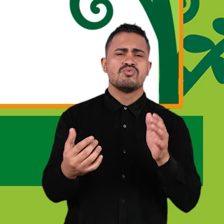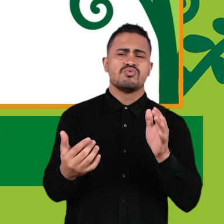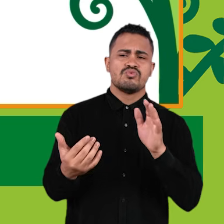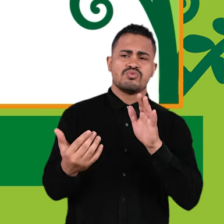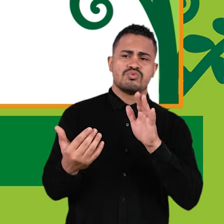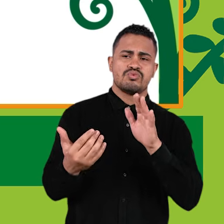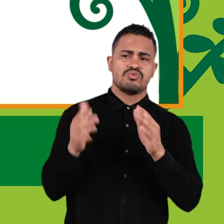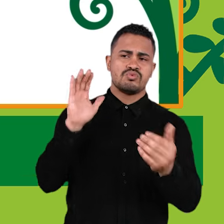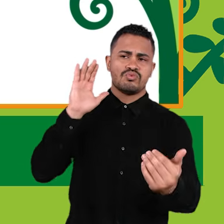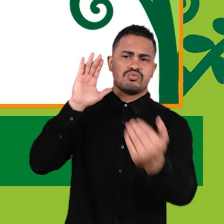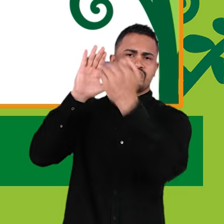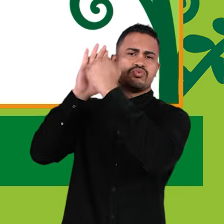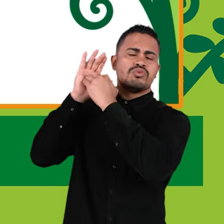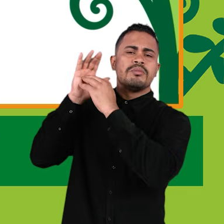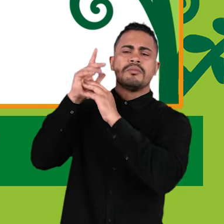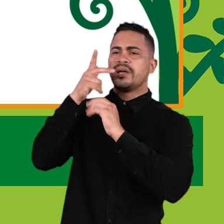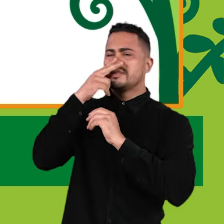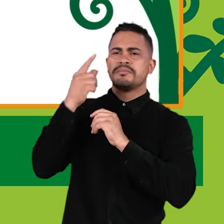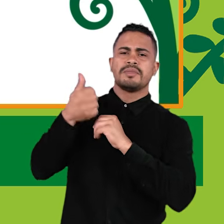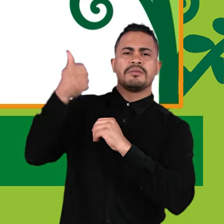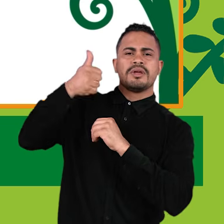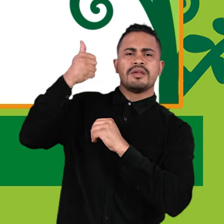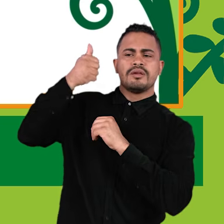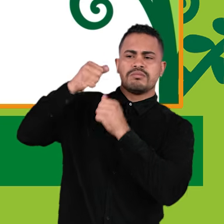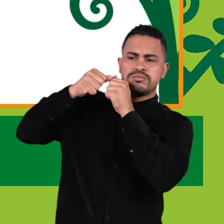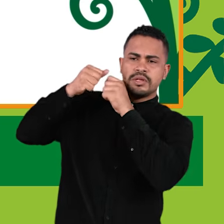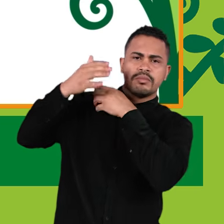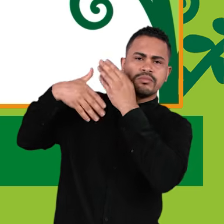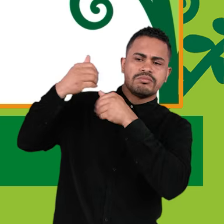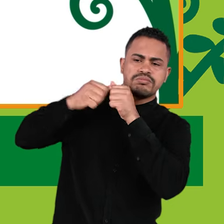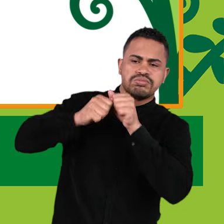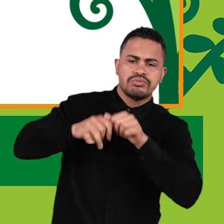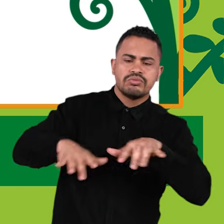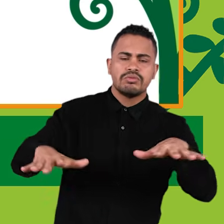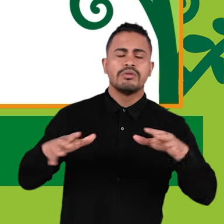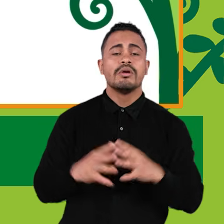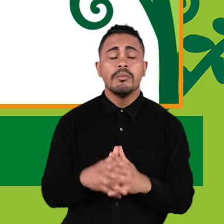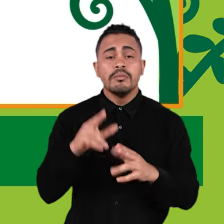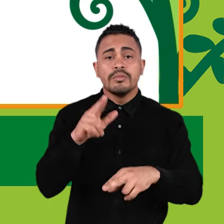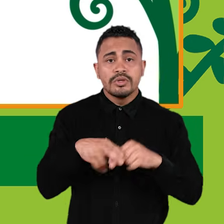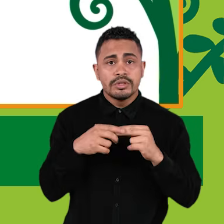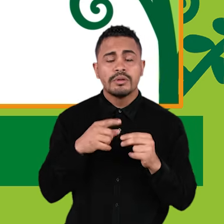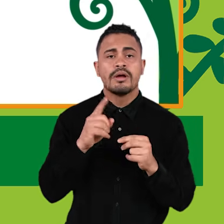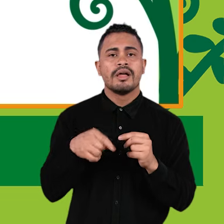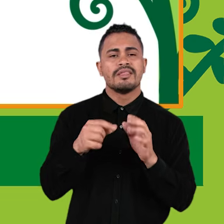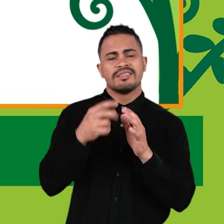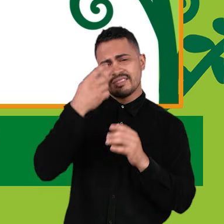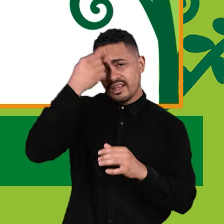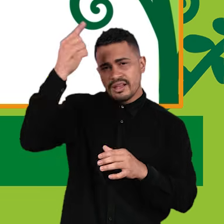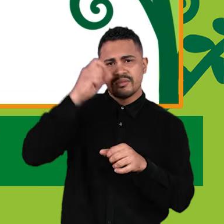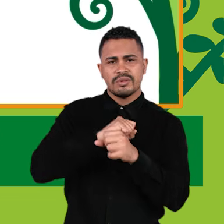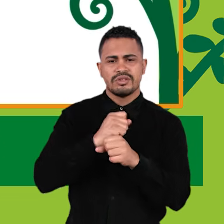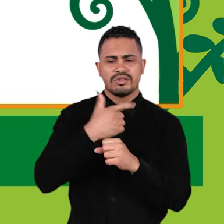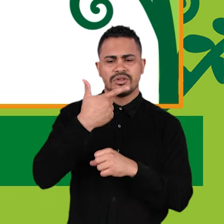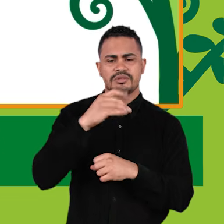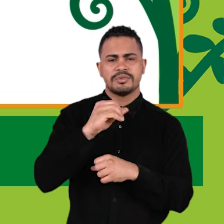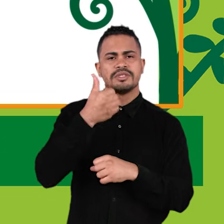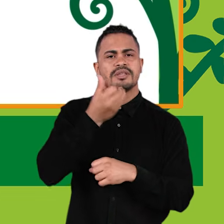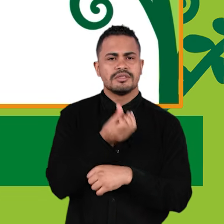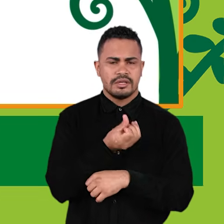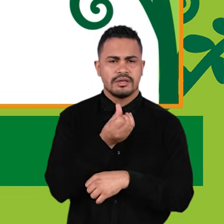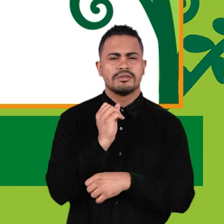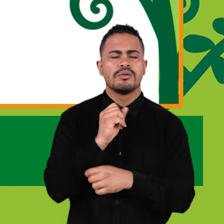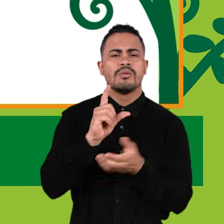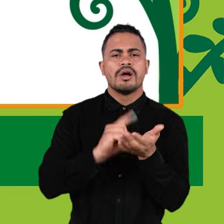comum universal, né, de todos nós. E aí ele foi descoberto aqui, essa ideia, né, ela foi lançada em 2016 com um